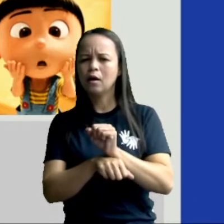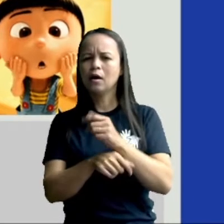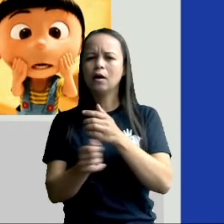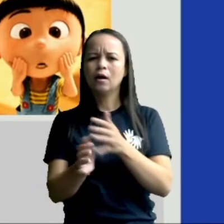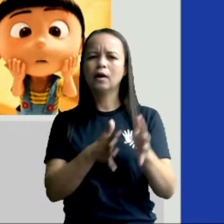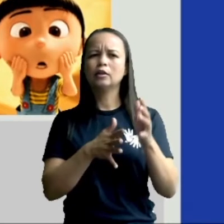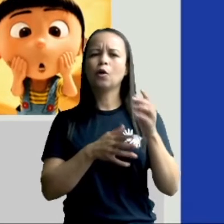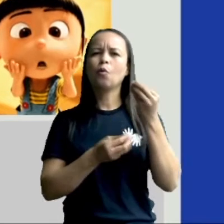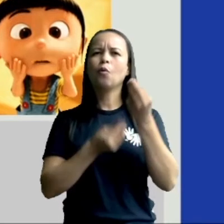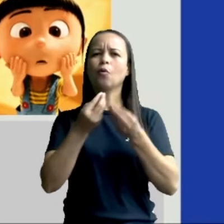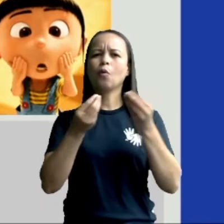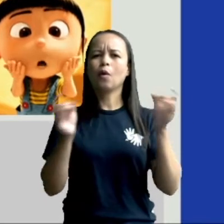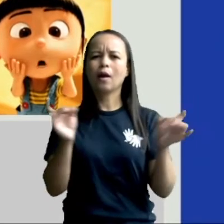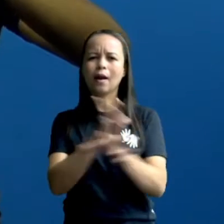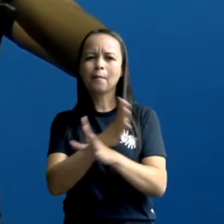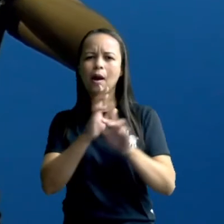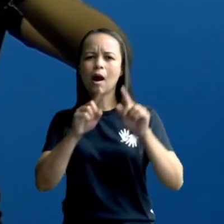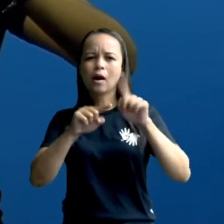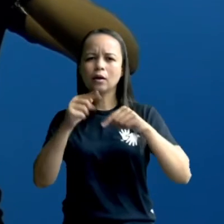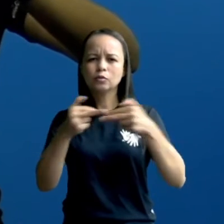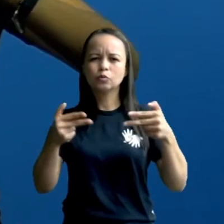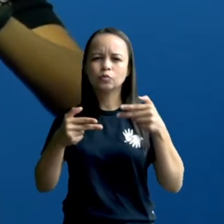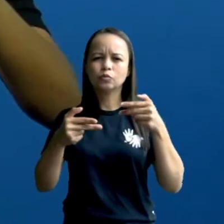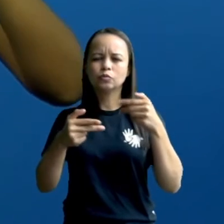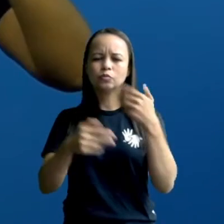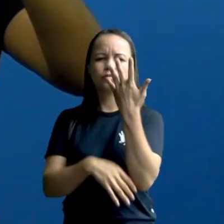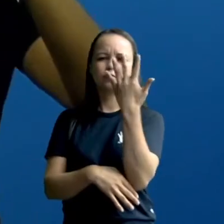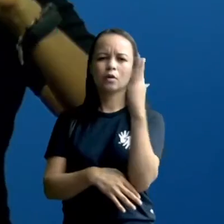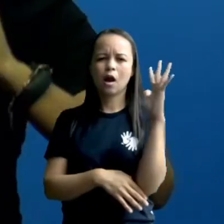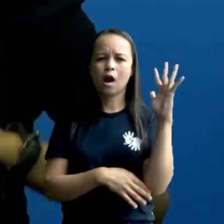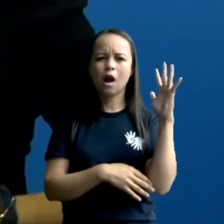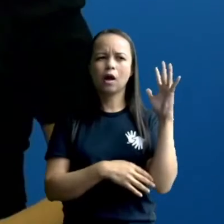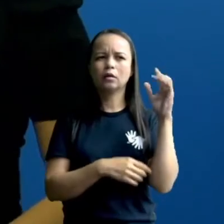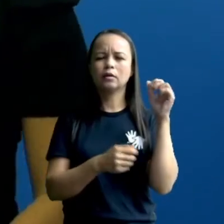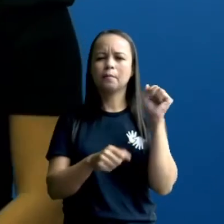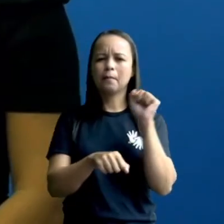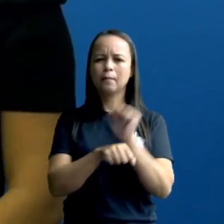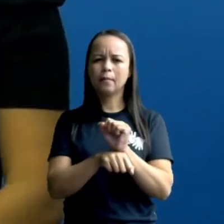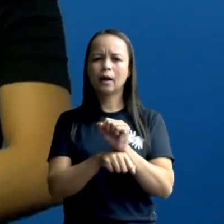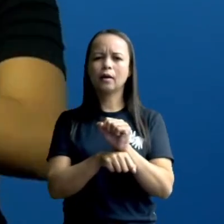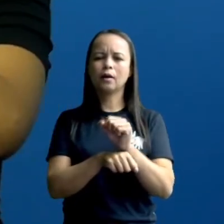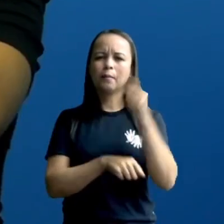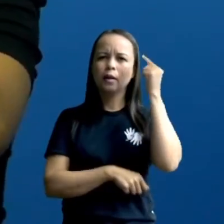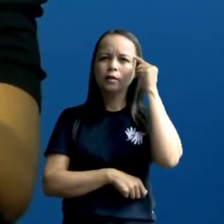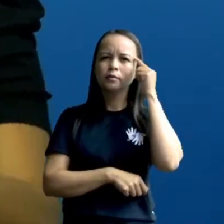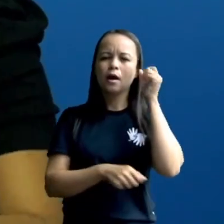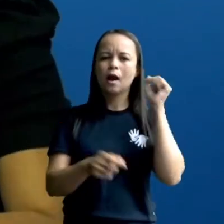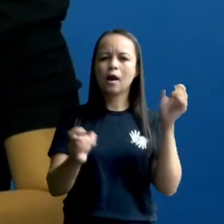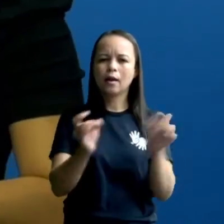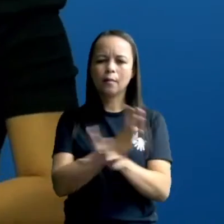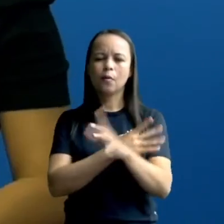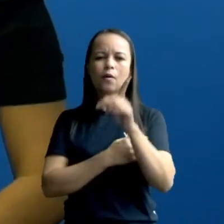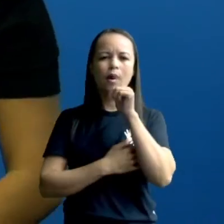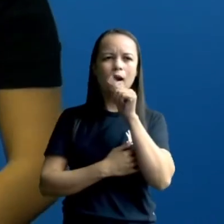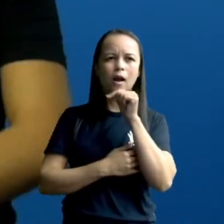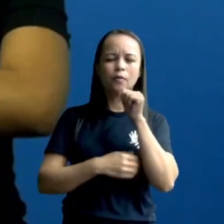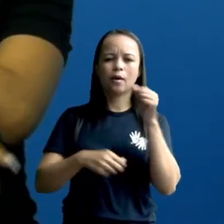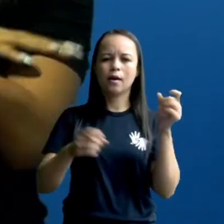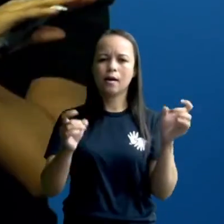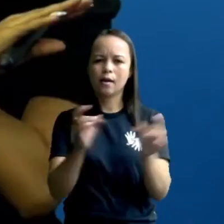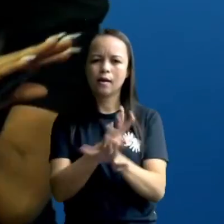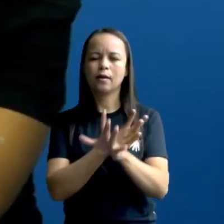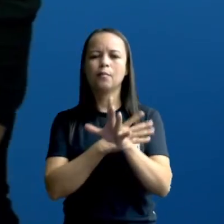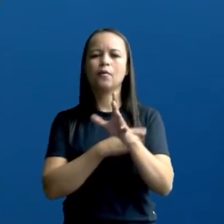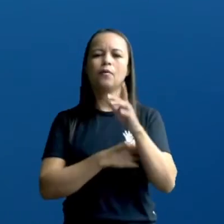como é que você vai sobreviver? Para um pouco e pensa. Acabou a água. Acabou o ar.